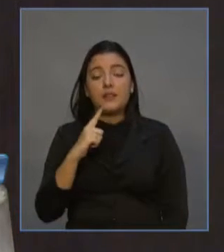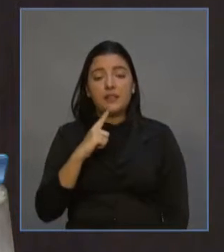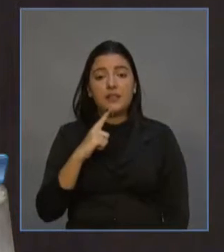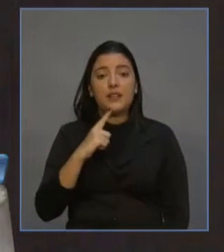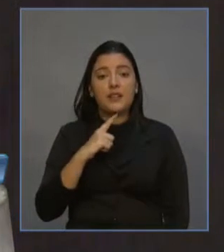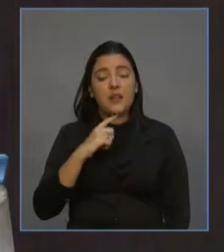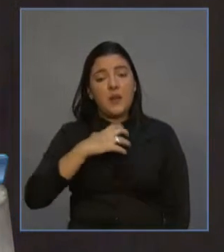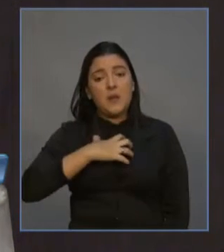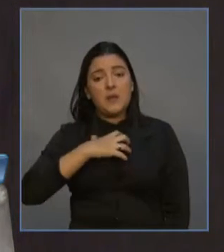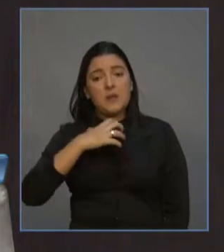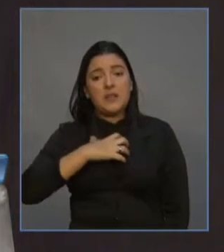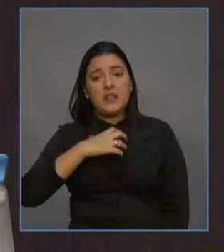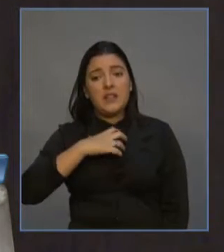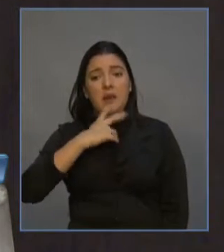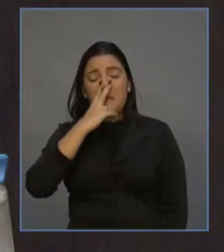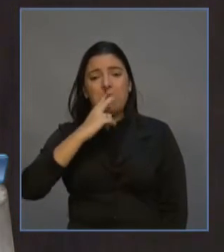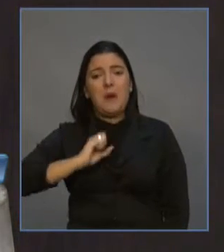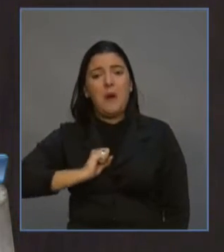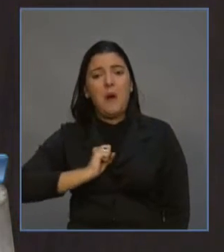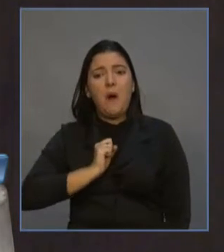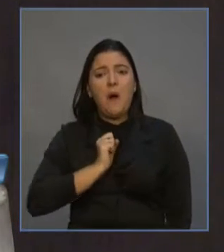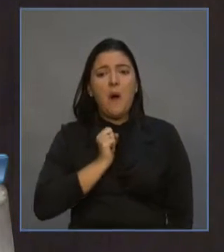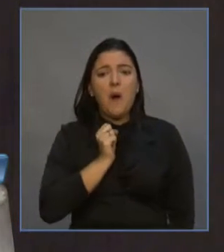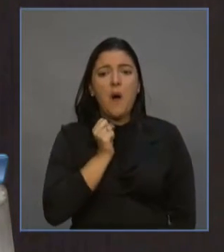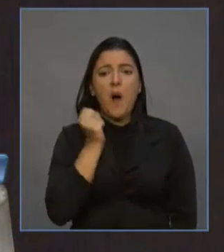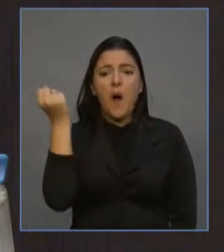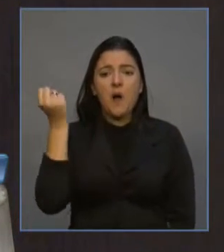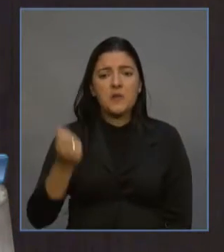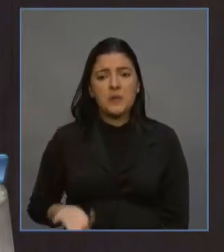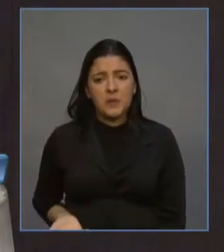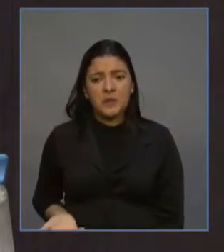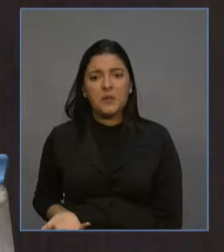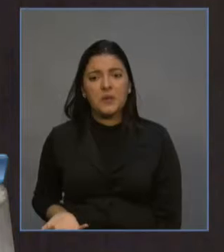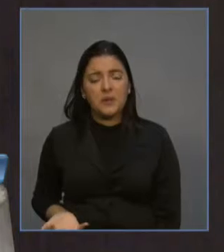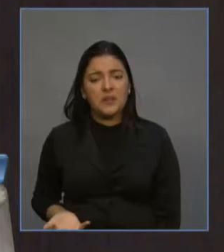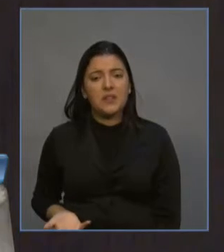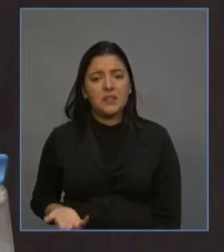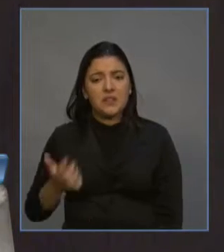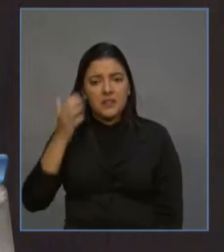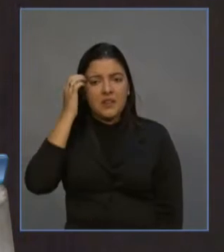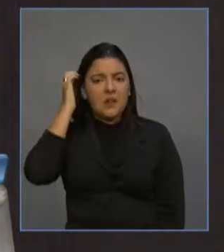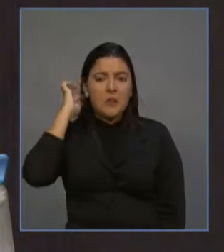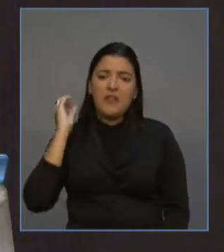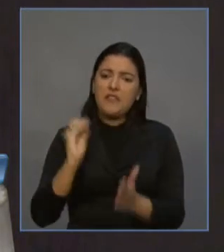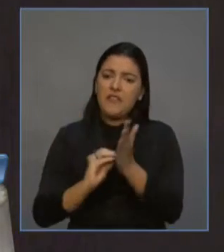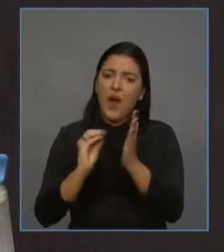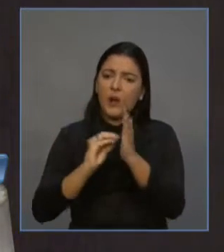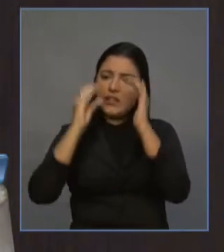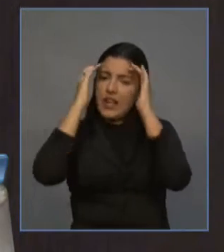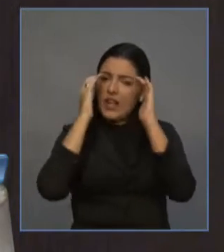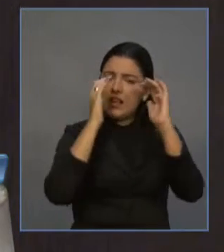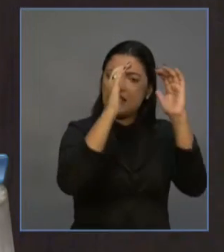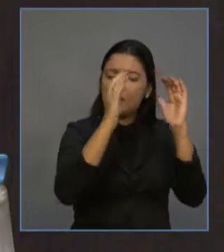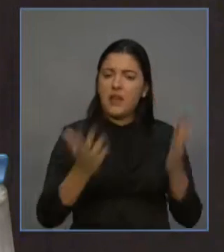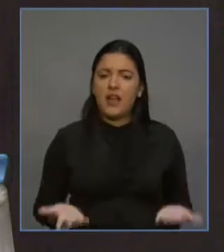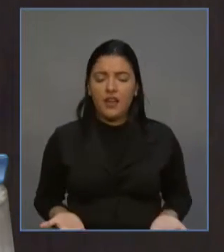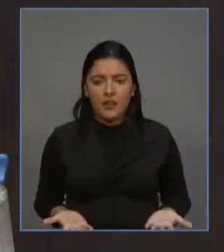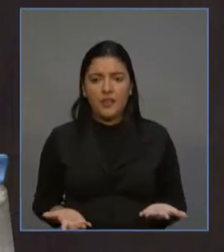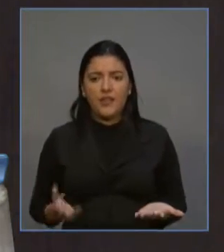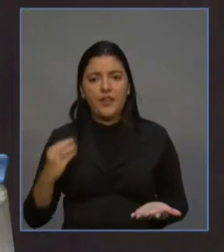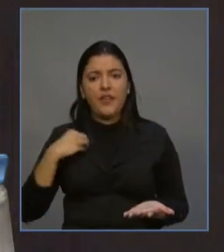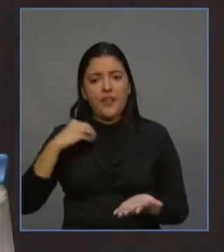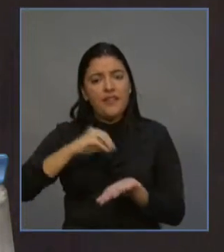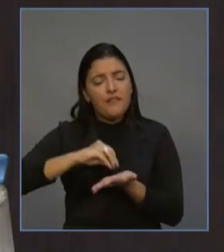um sentimento de ódio a nós, inclusive, de desrespeito, de redução